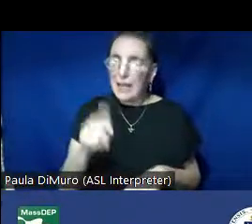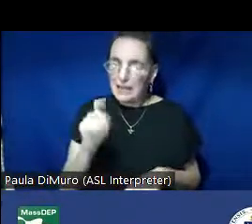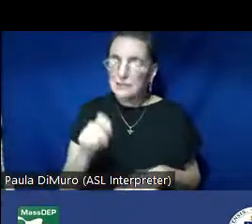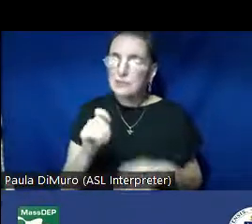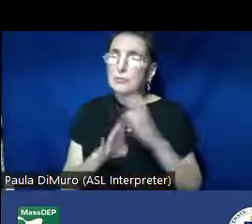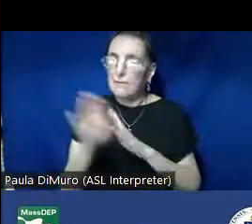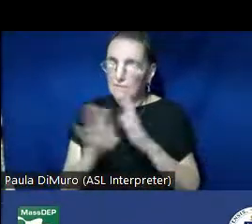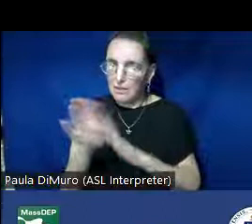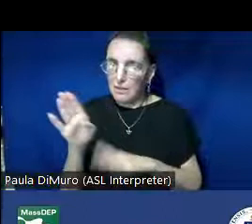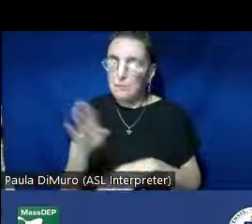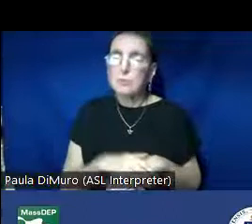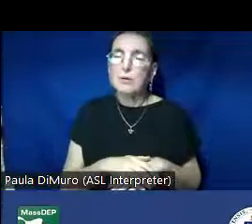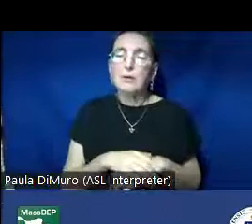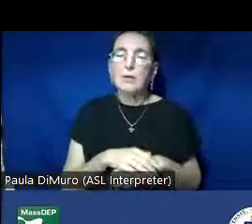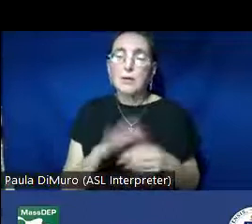cumulativa.